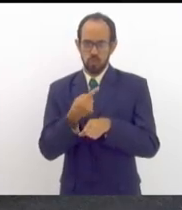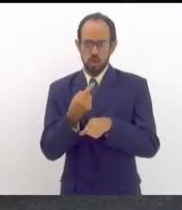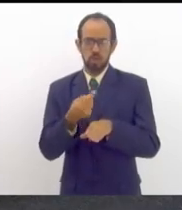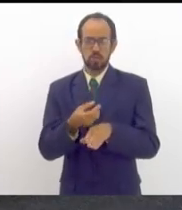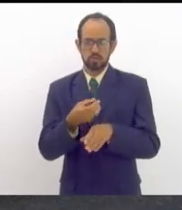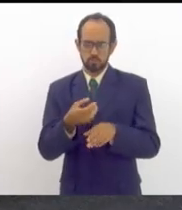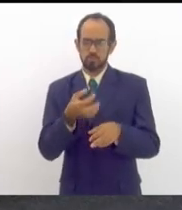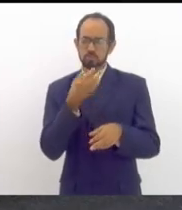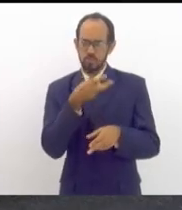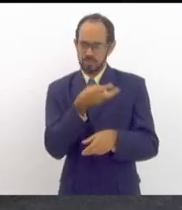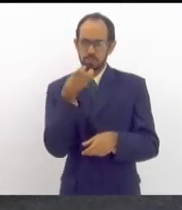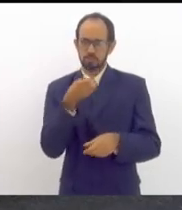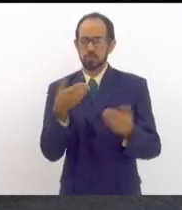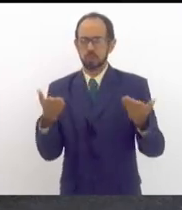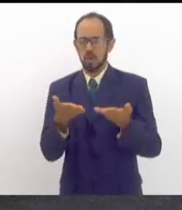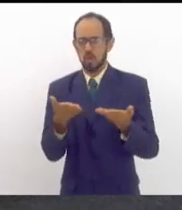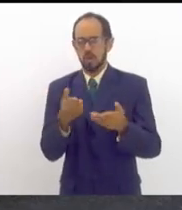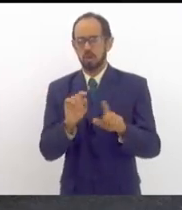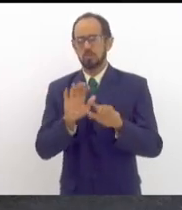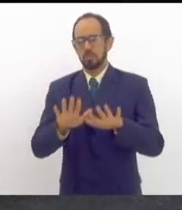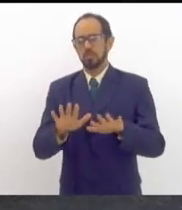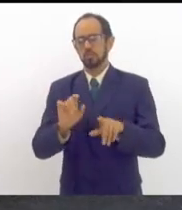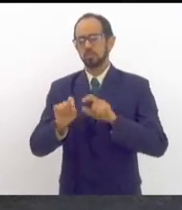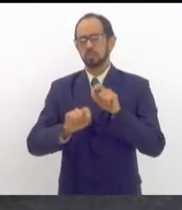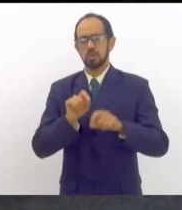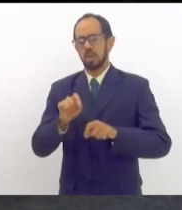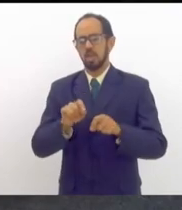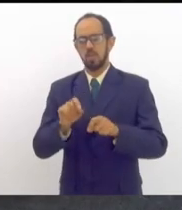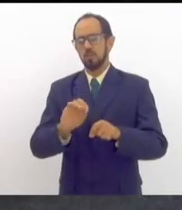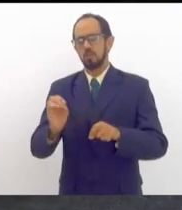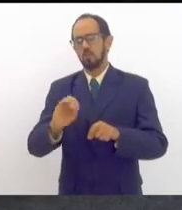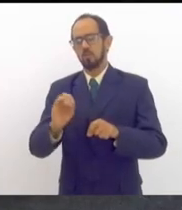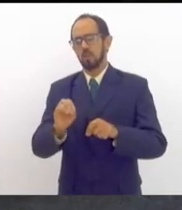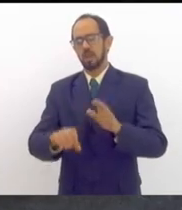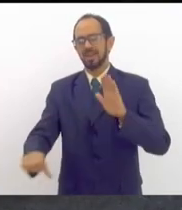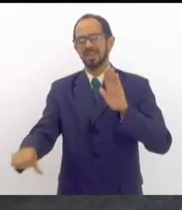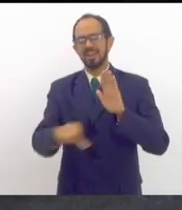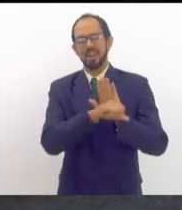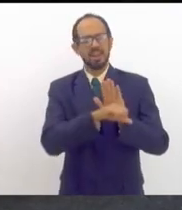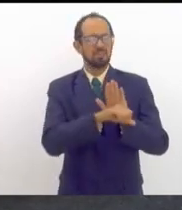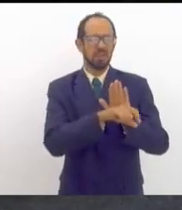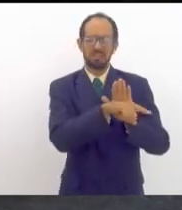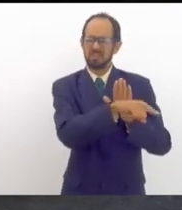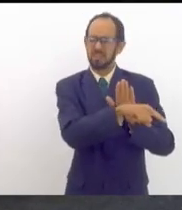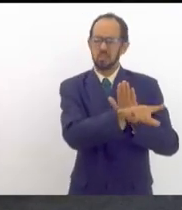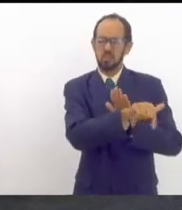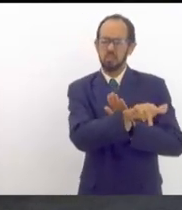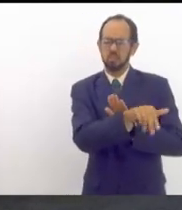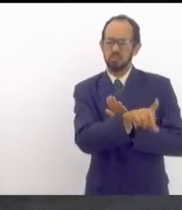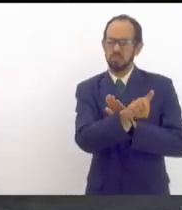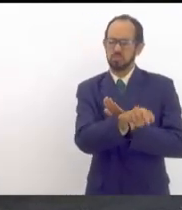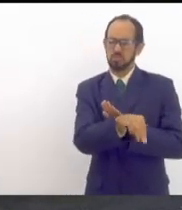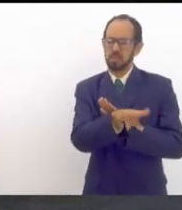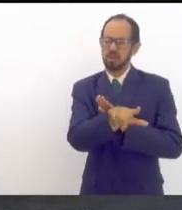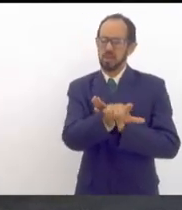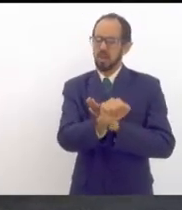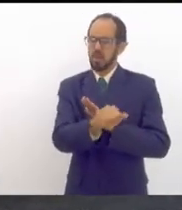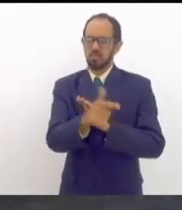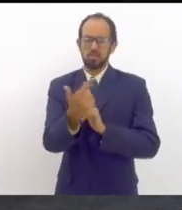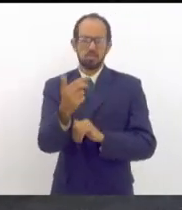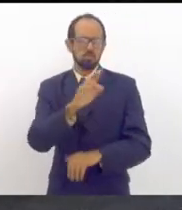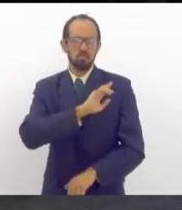né por outro lado Ninguém está criminalizando a Ludmila não existe essa tipificação penal